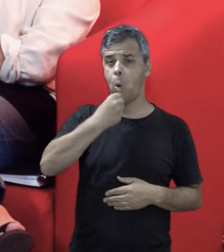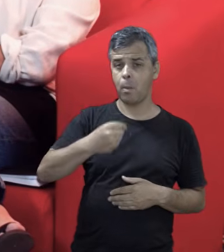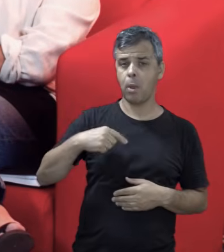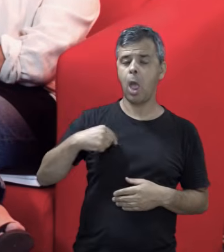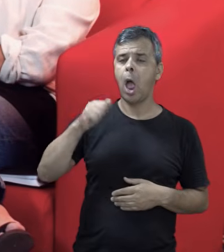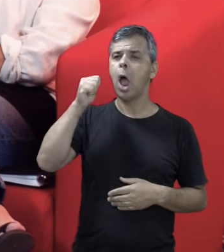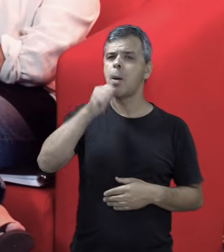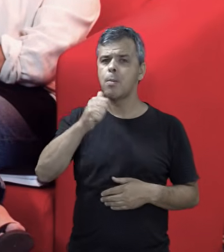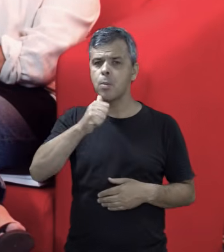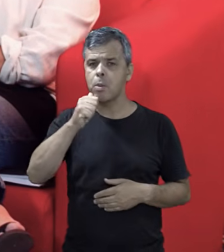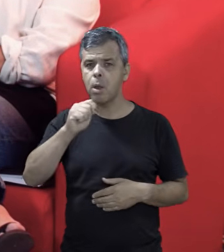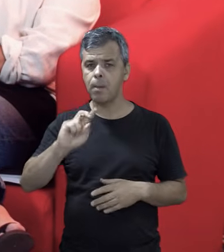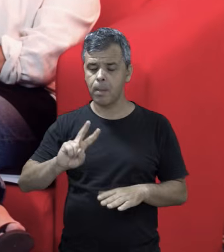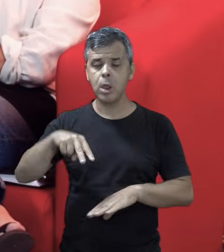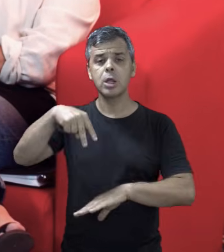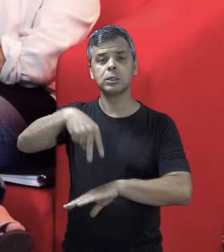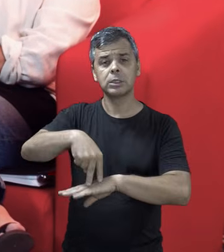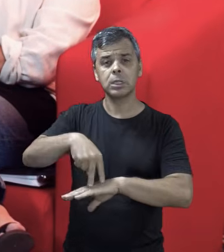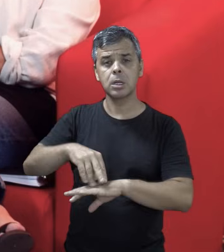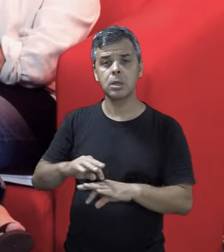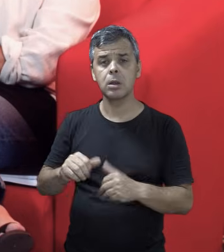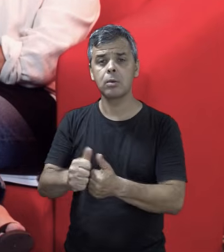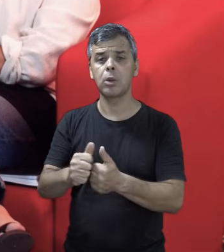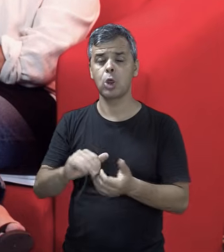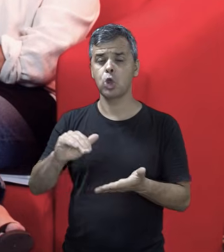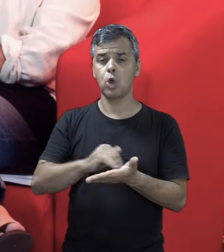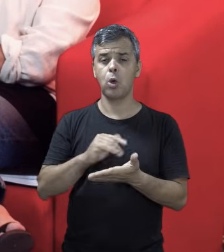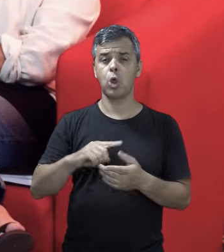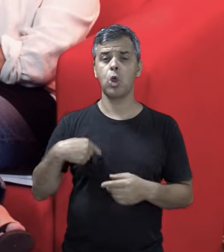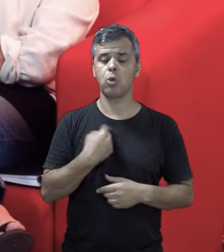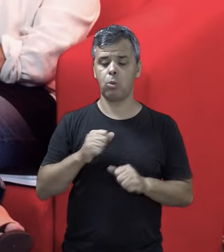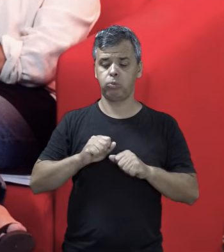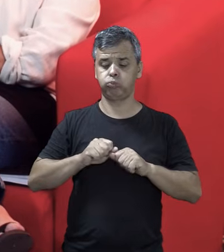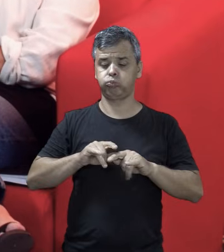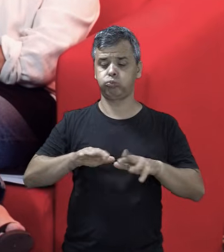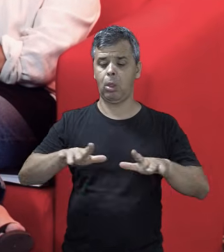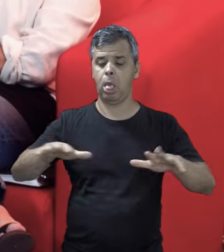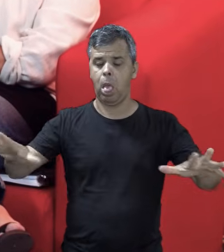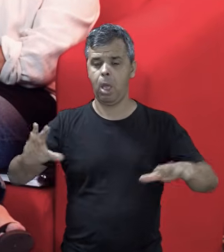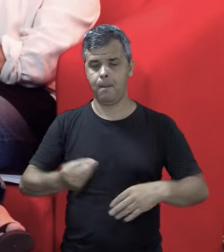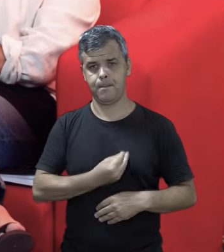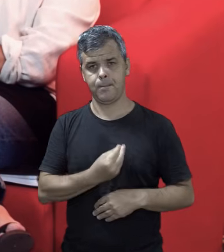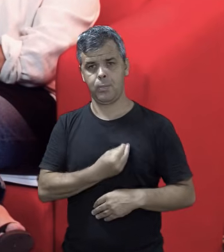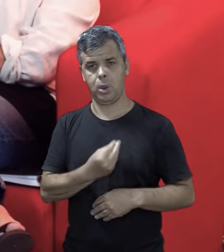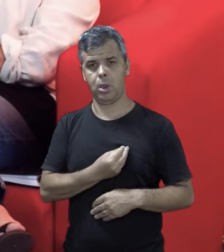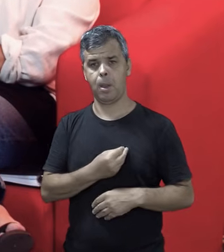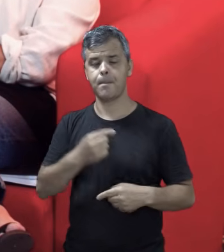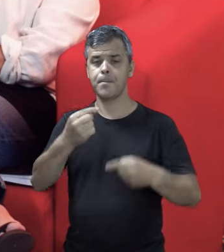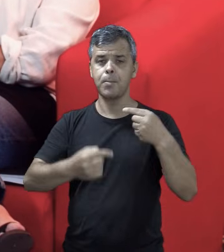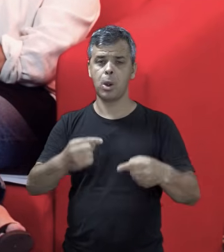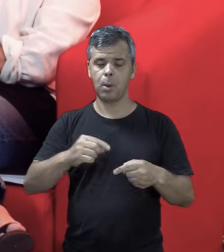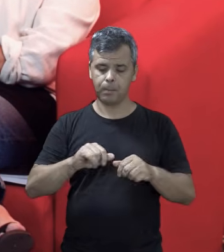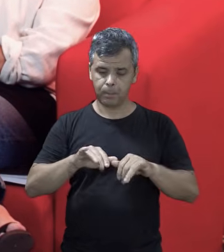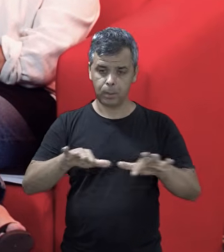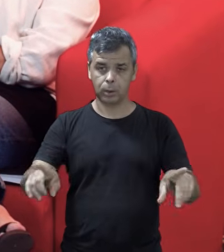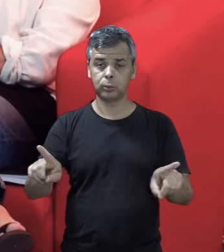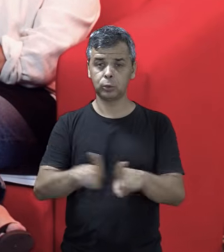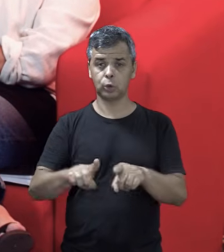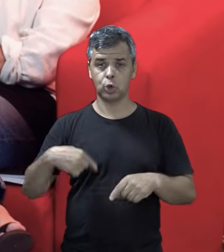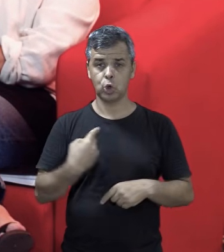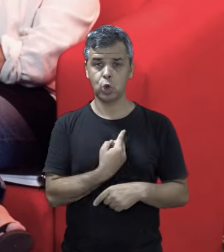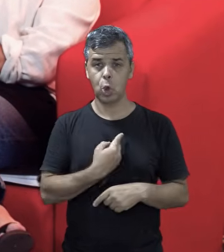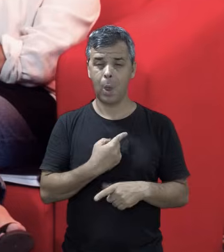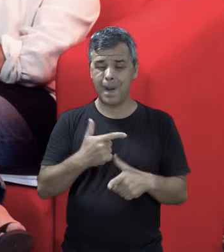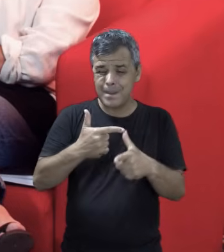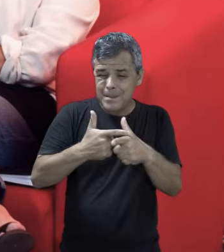eu estive à frente da Secretaria de Mulheres e nós só ampliamos a nossa presença na política e precisa ampliar mais. Nós somos